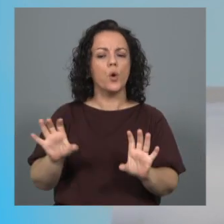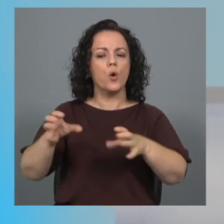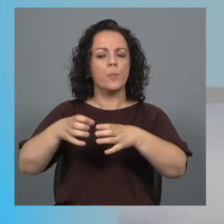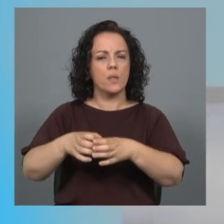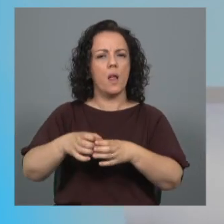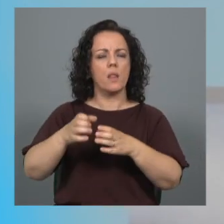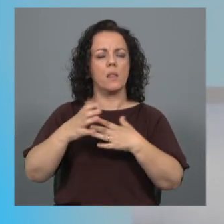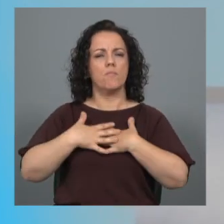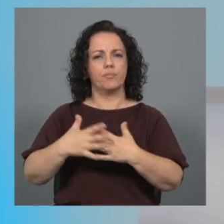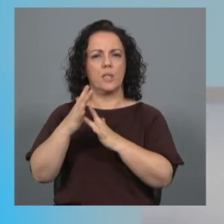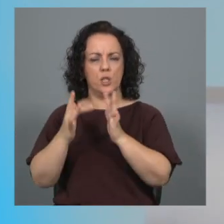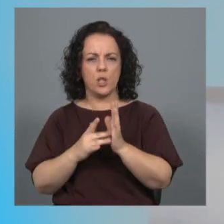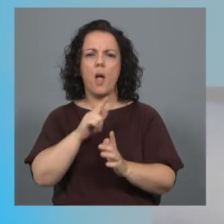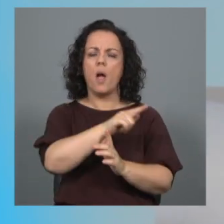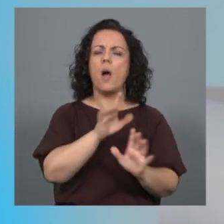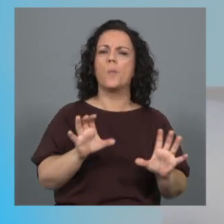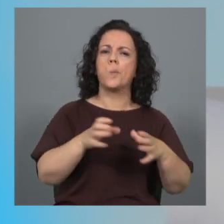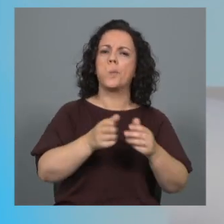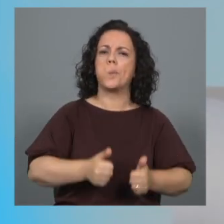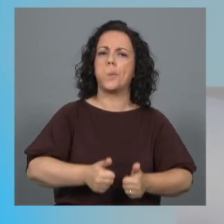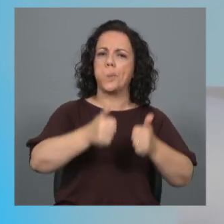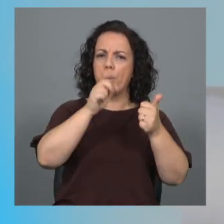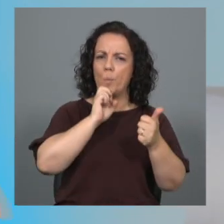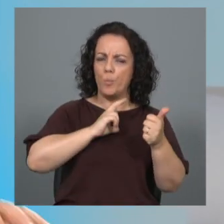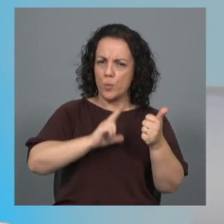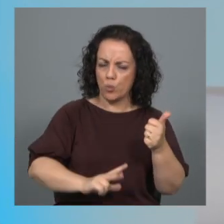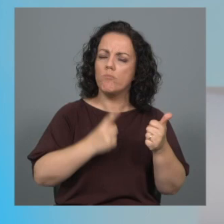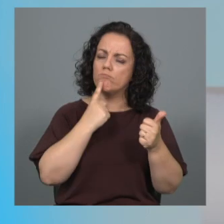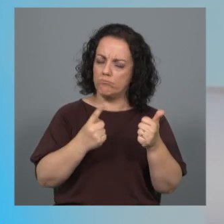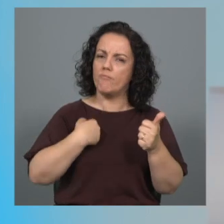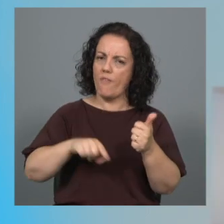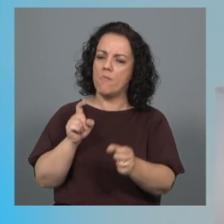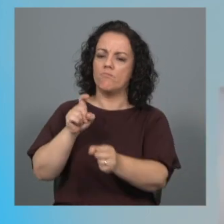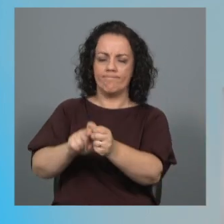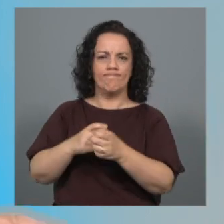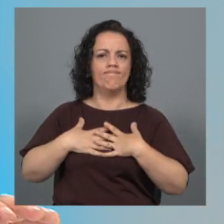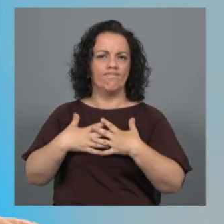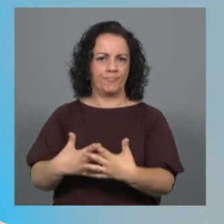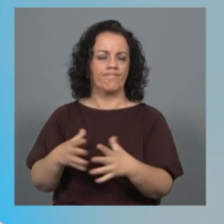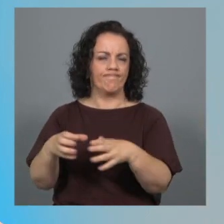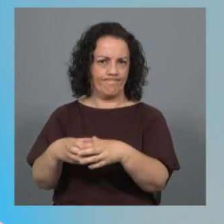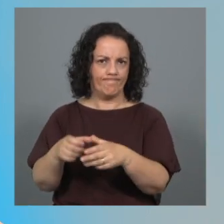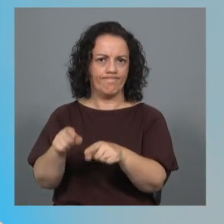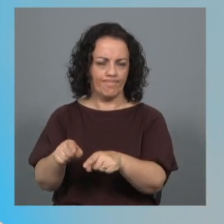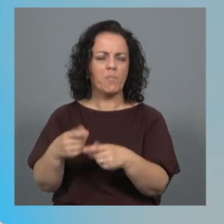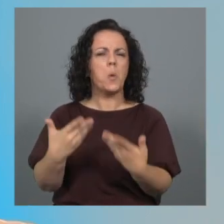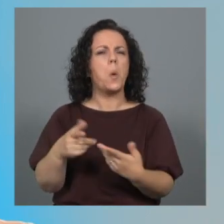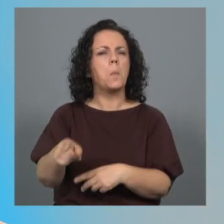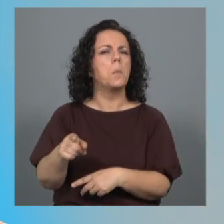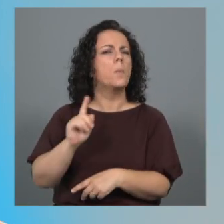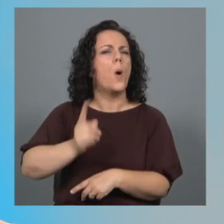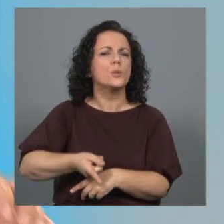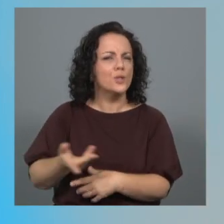Conferência Episcopal Portuguesa já anunciou que se vai associar também como parceira a esta iniciativa, que vamos conhecer